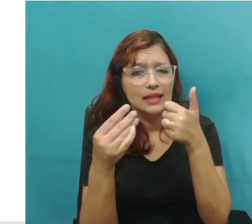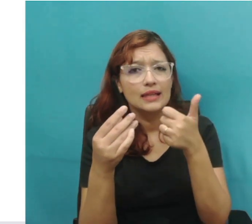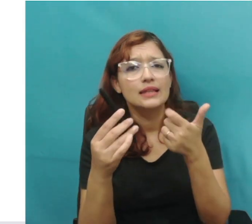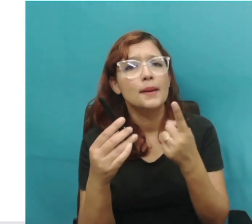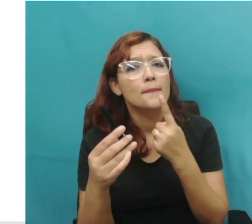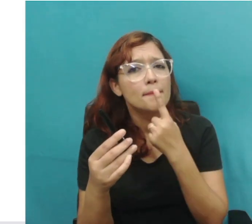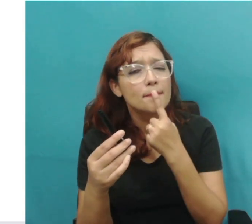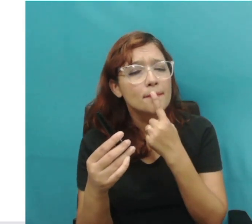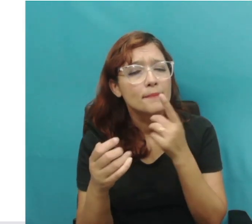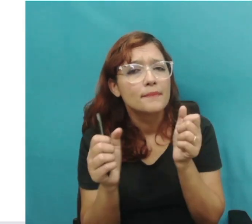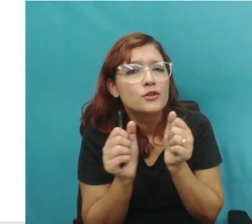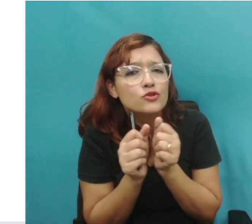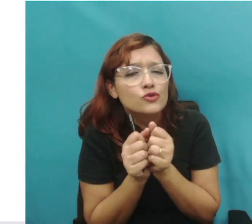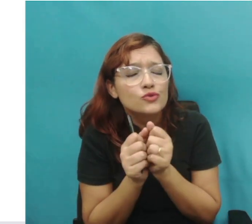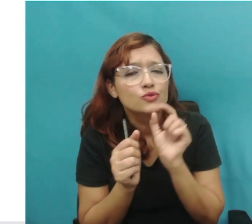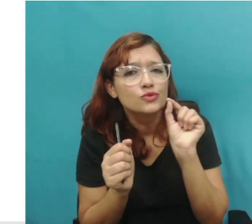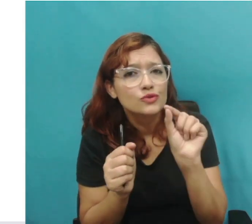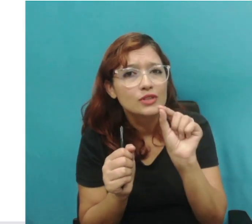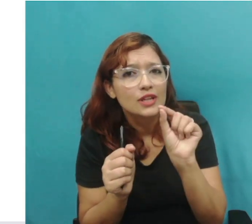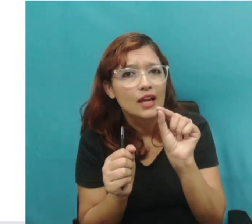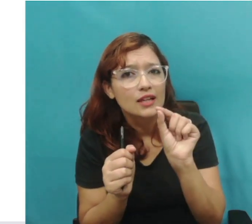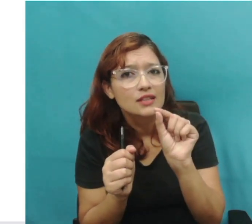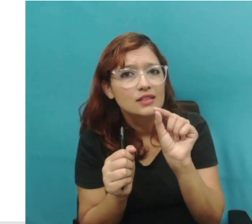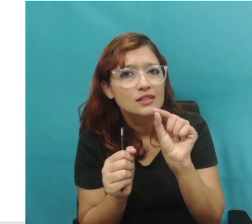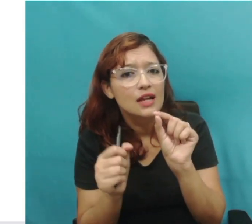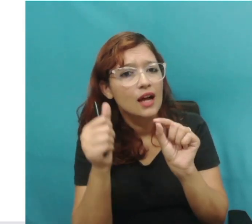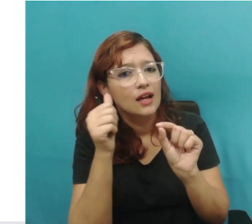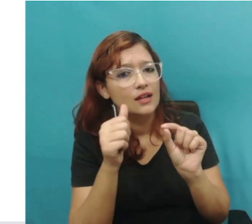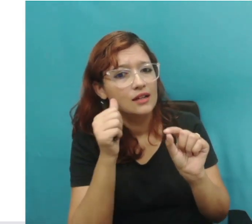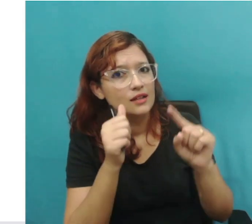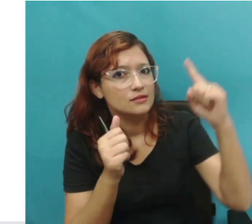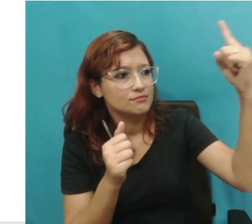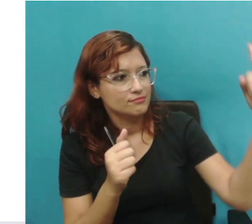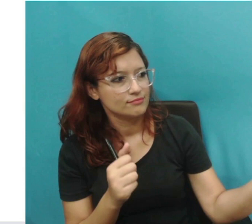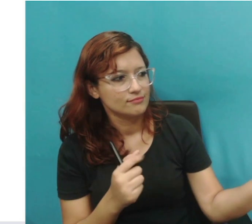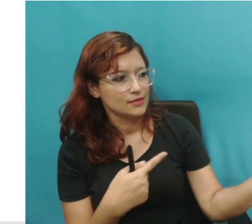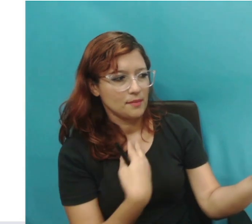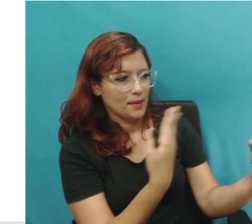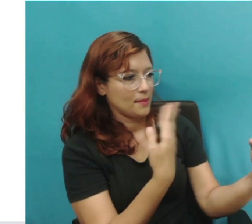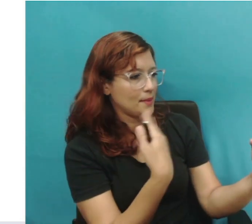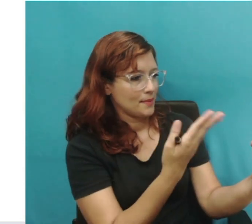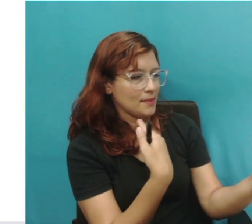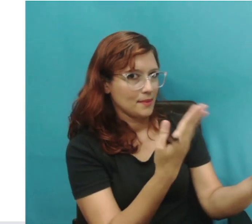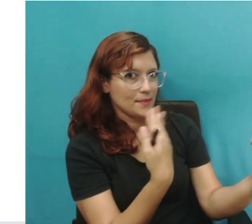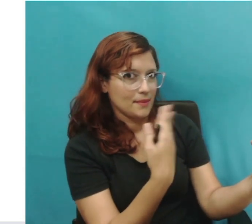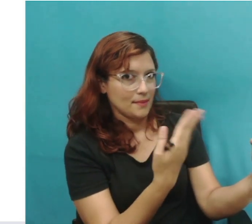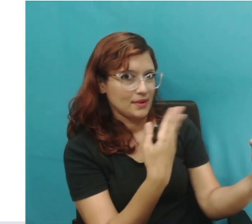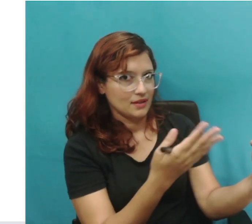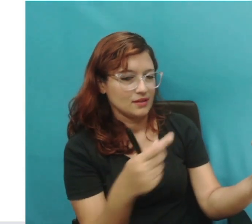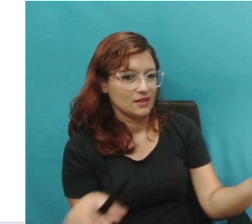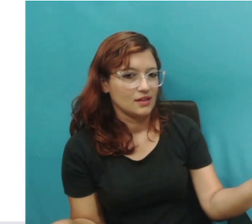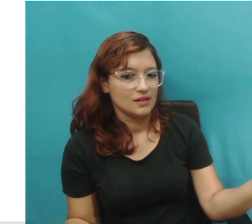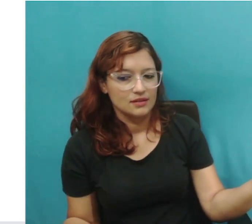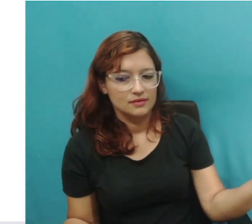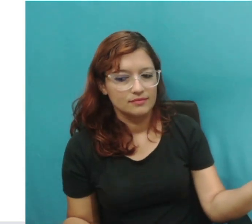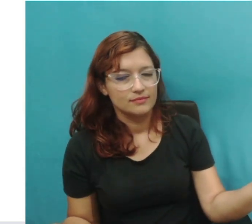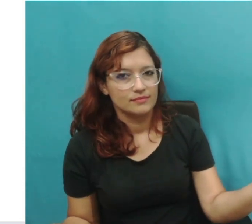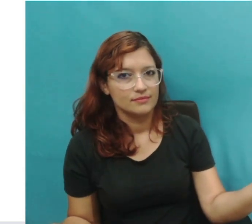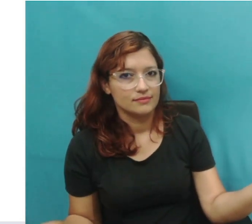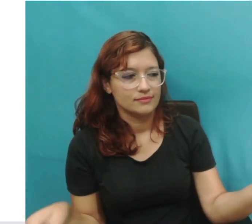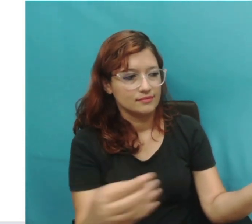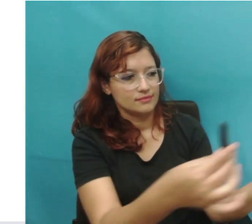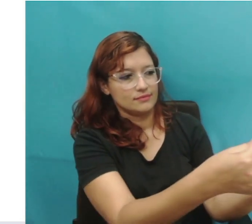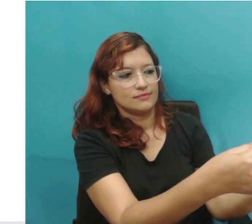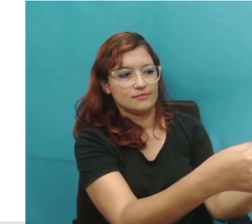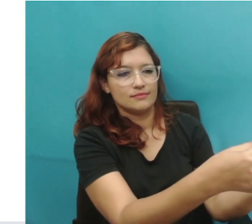E agora a caneta onde está? Está próximo de quem? Da mulher com quem ela está